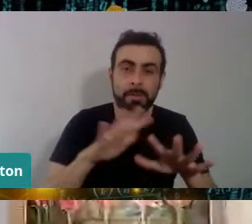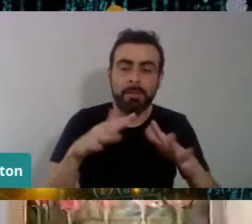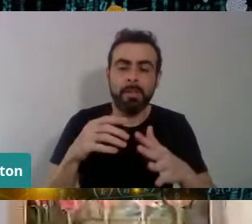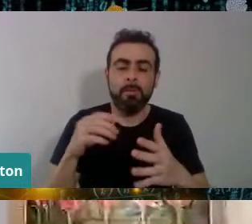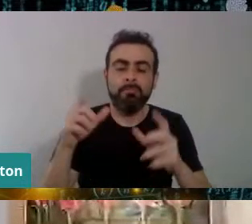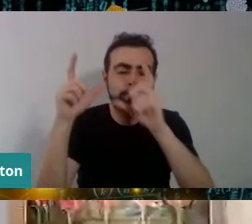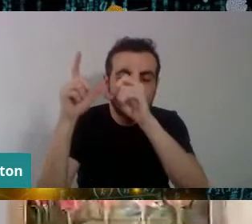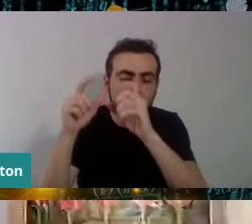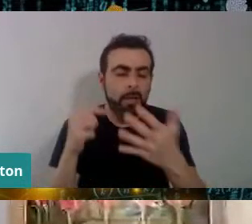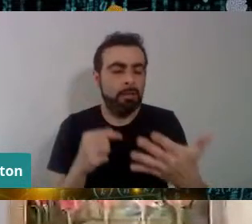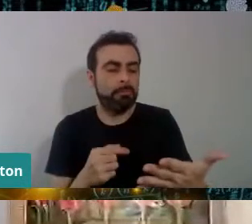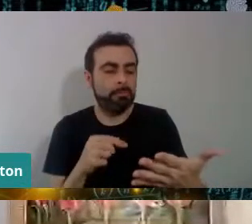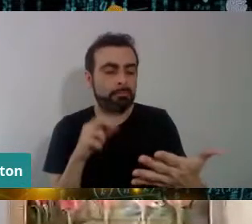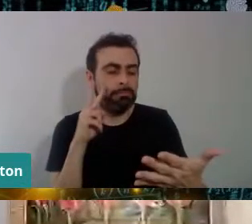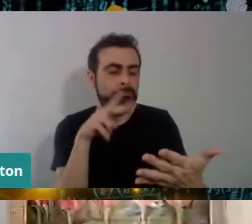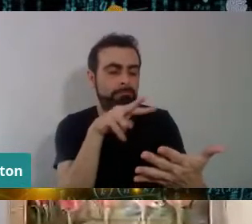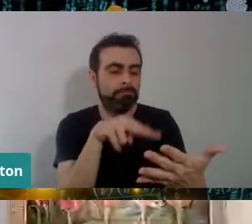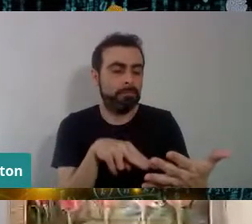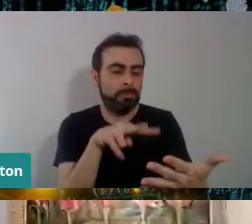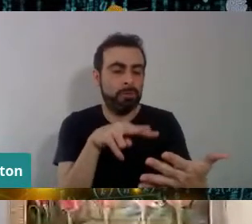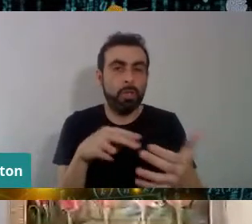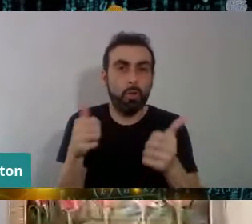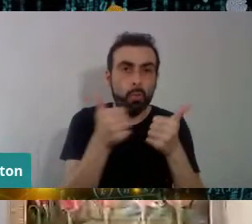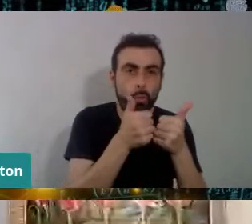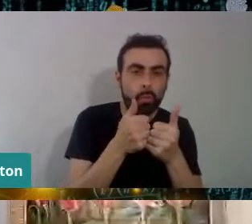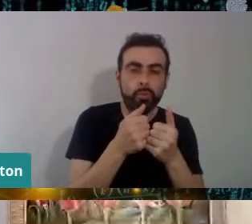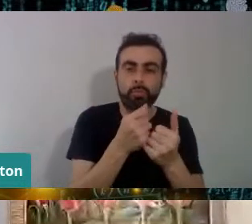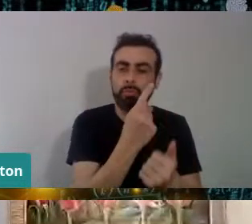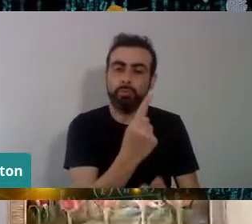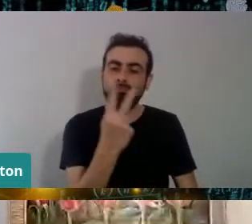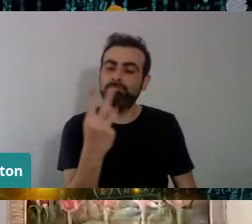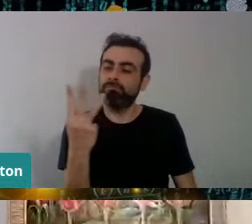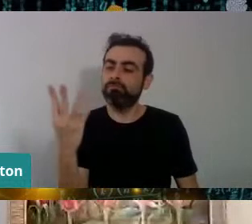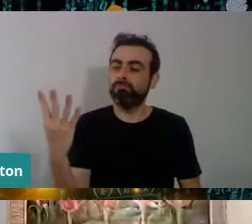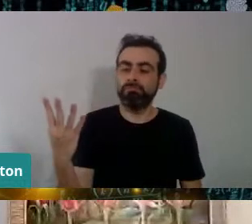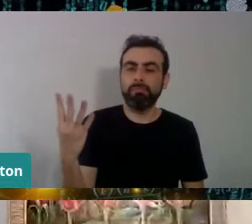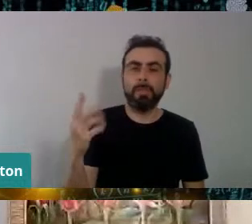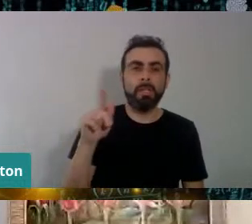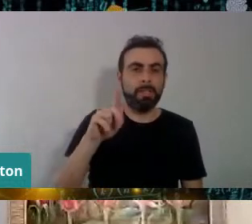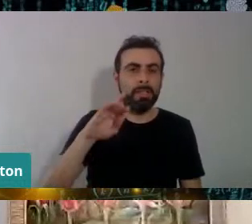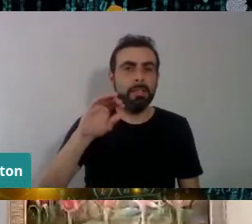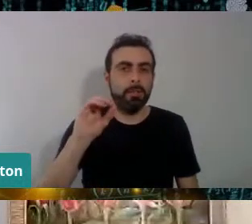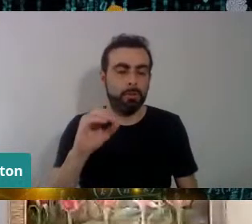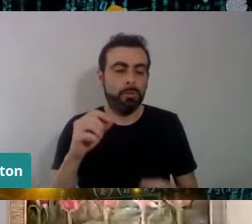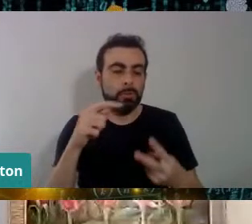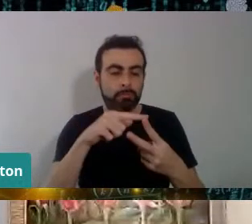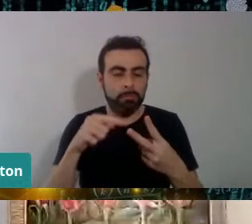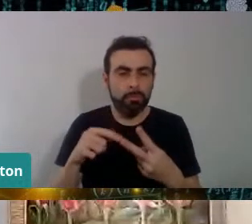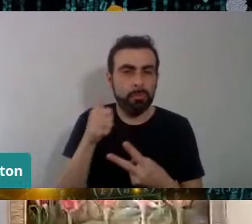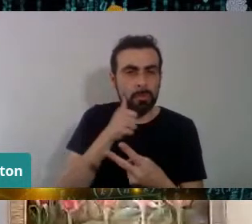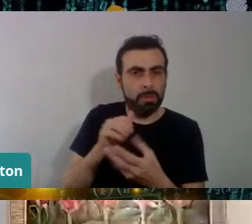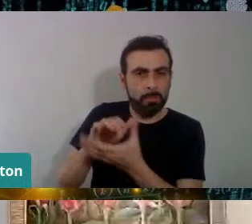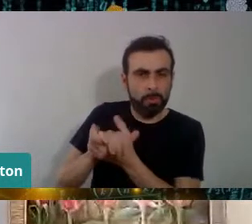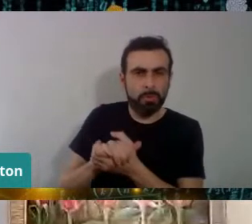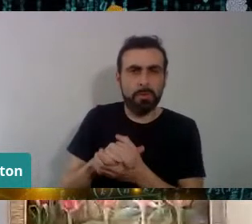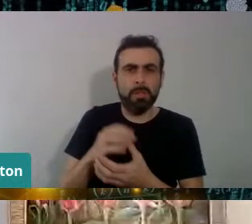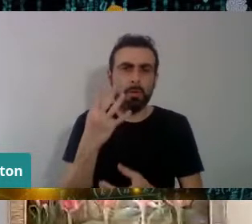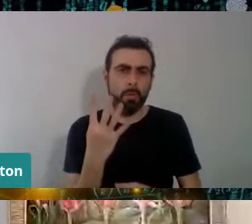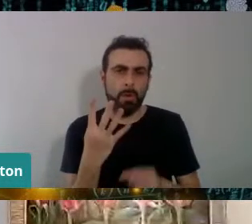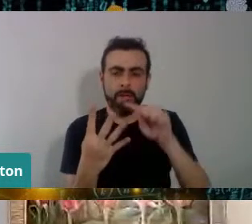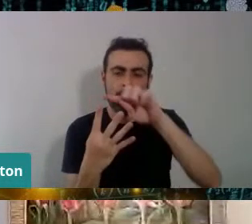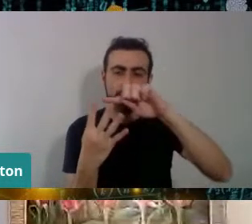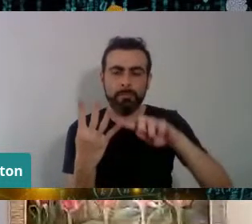foto em que estávamos juntos, né? Eu, o Guido, a minha esposa, a Ana Cláudia, e a Arcângela